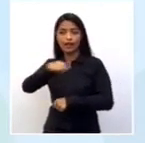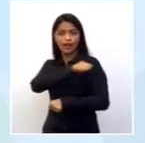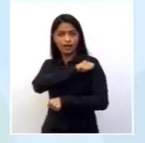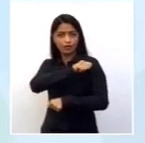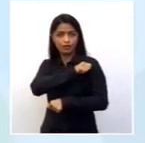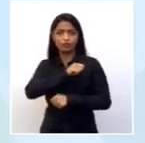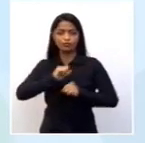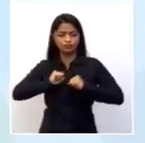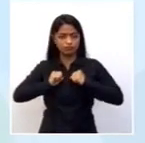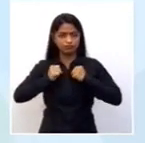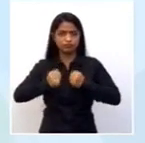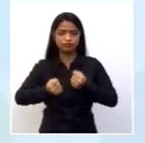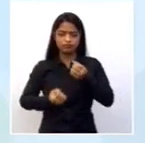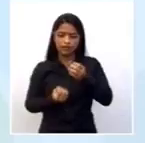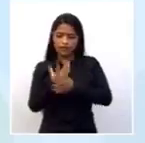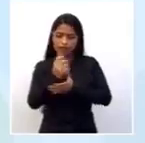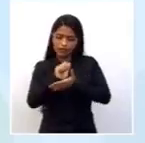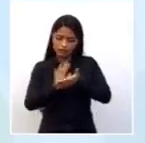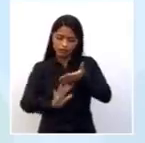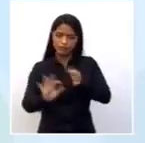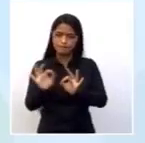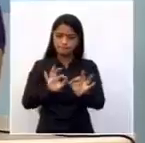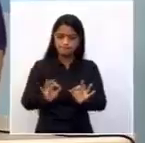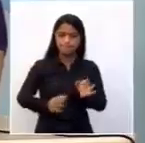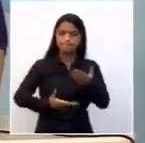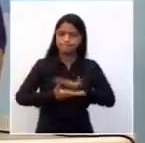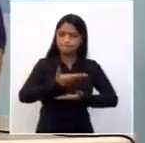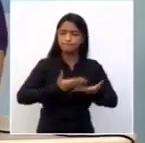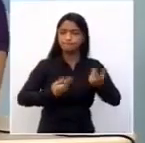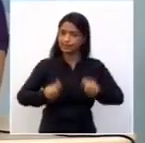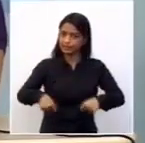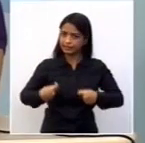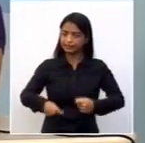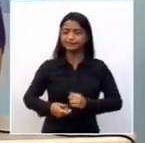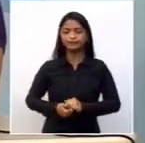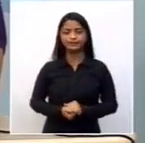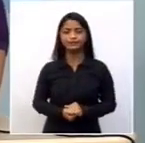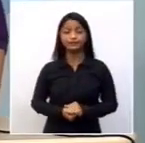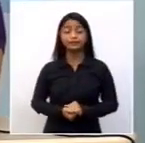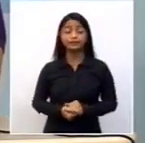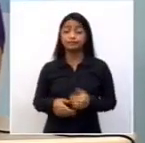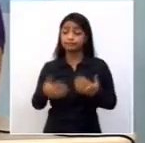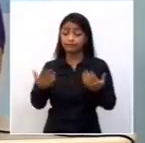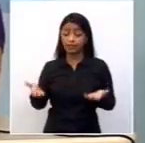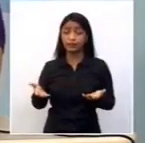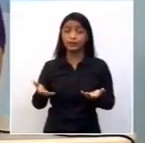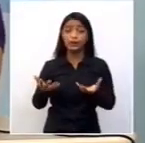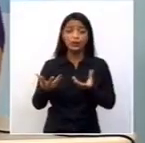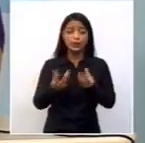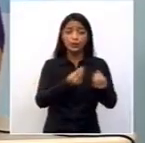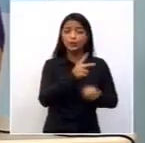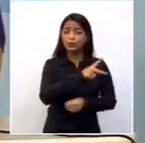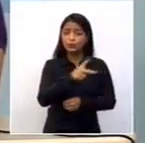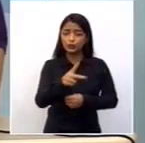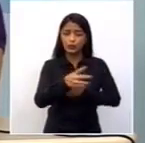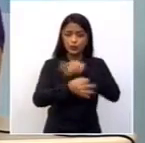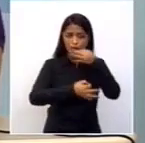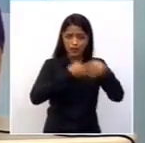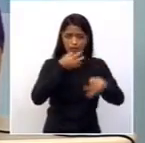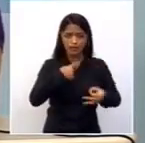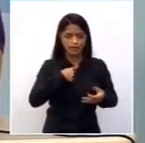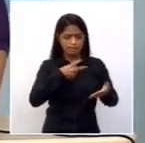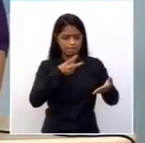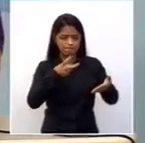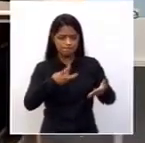na elaboração das atividades propostas. Então, eu vejo muito nos comentários dos professores essa questão